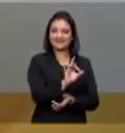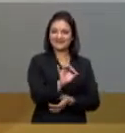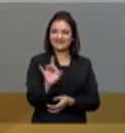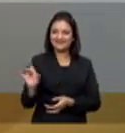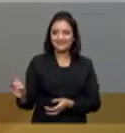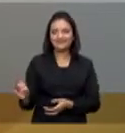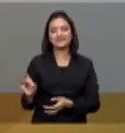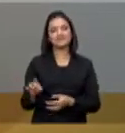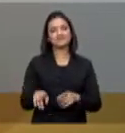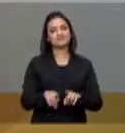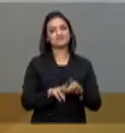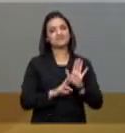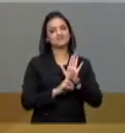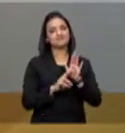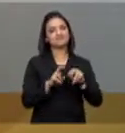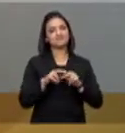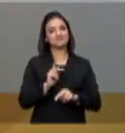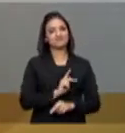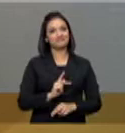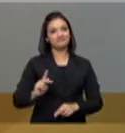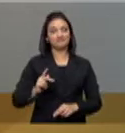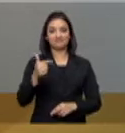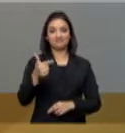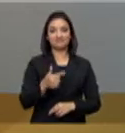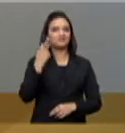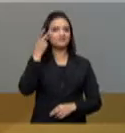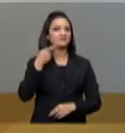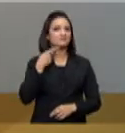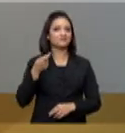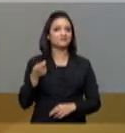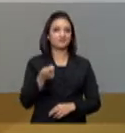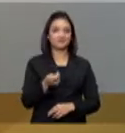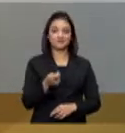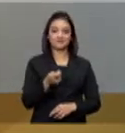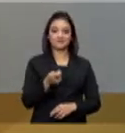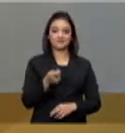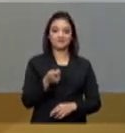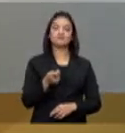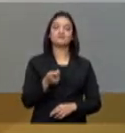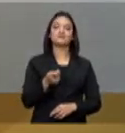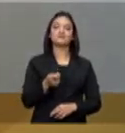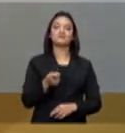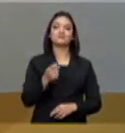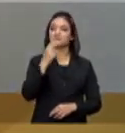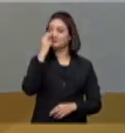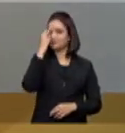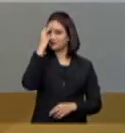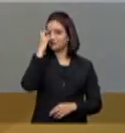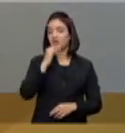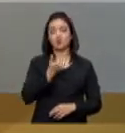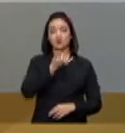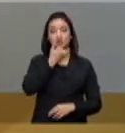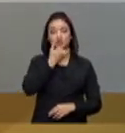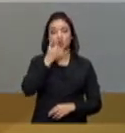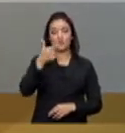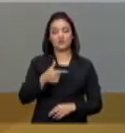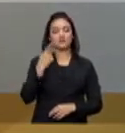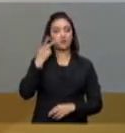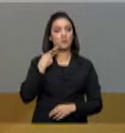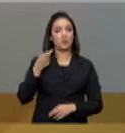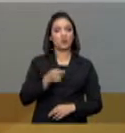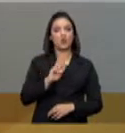Excelência, presidente, senhor vice-procurador-geral da República, doutor Humberto Jacques, senhores advogados, doutor